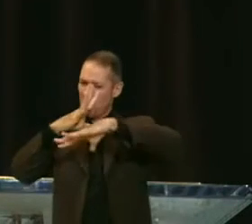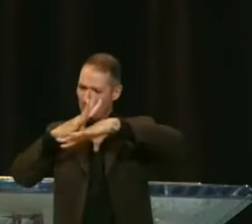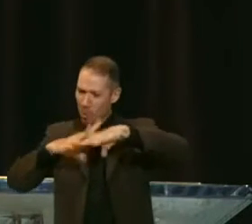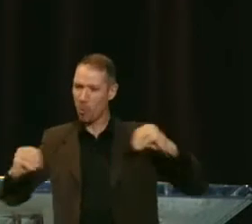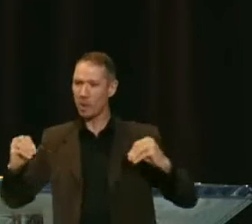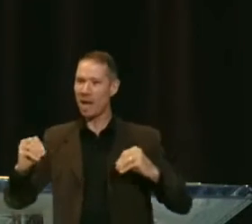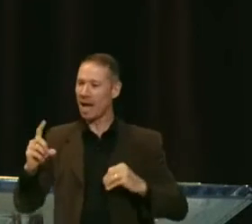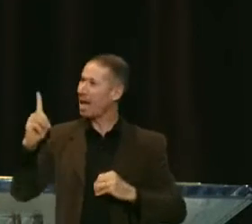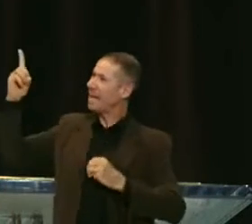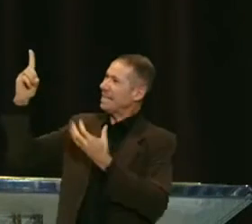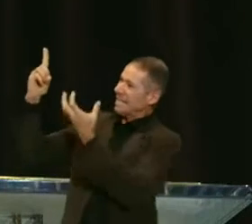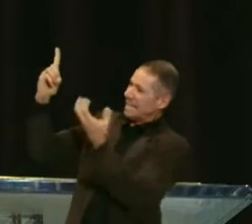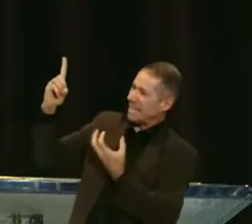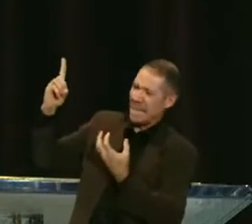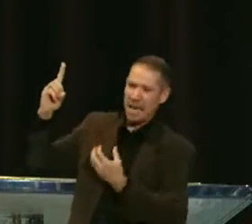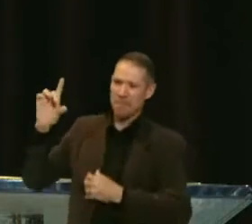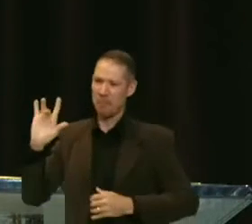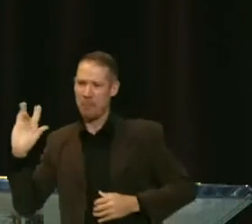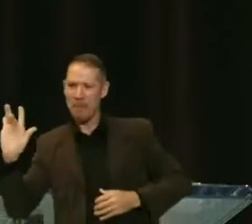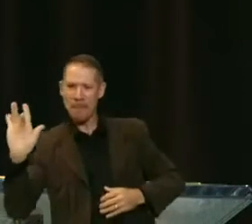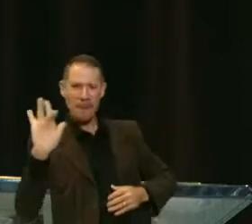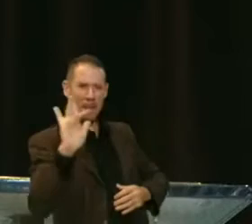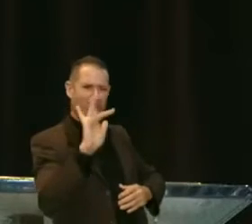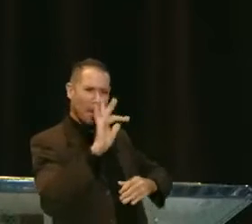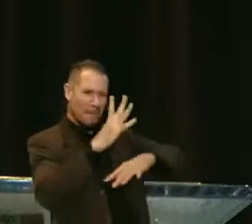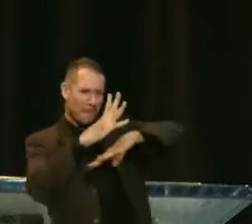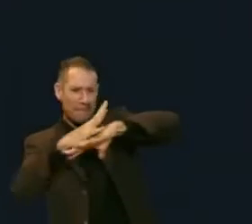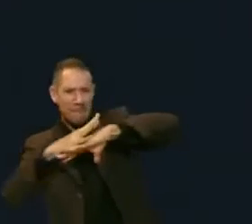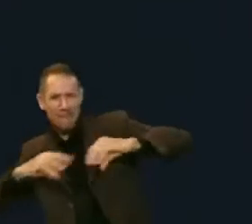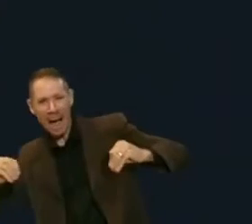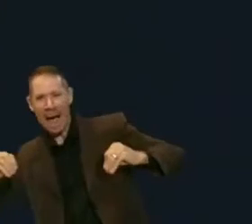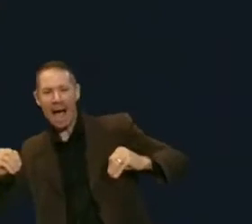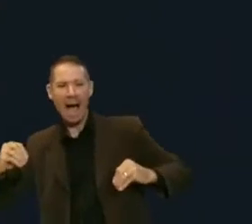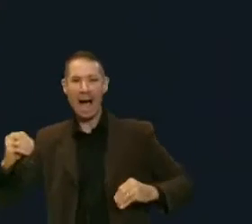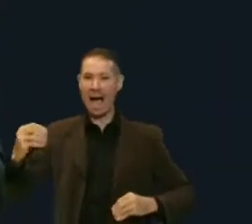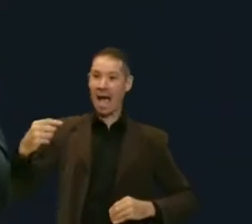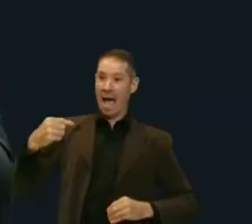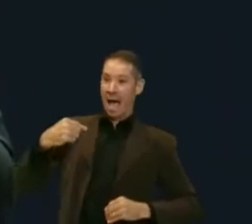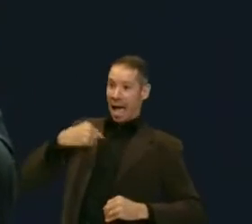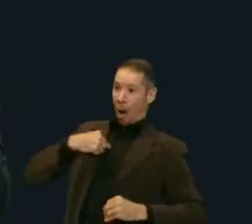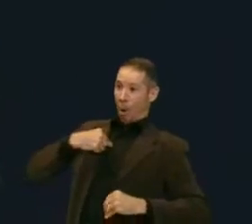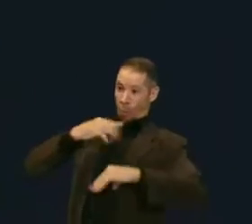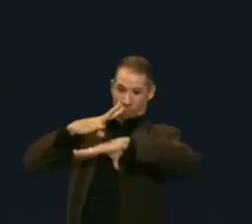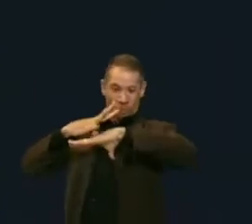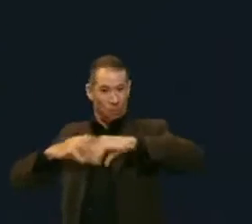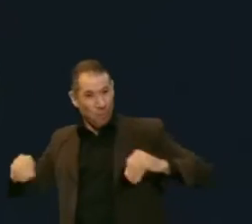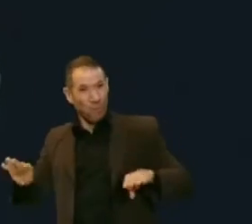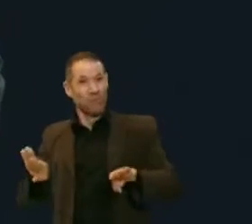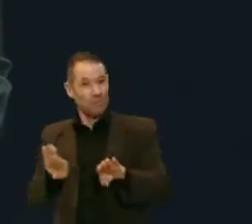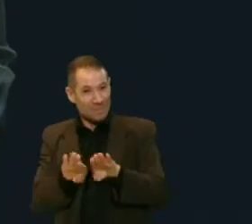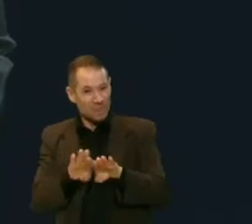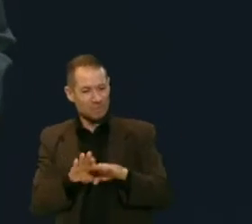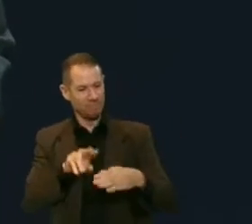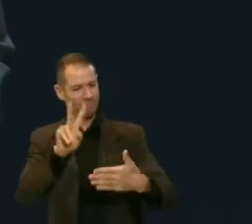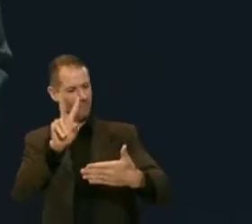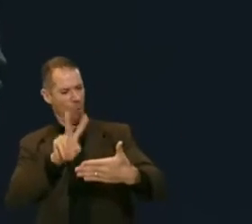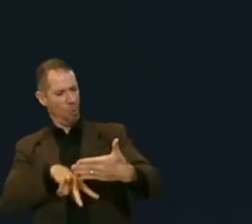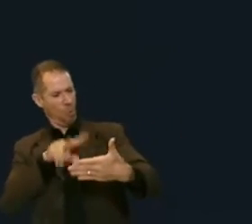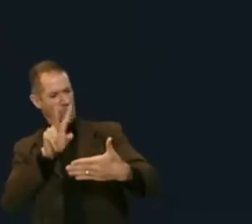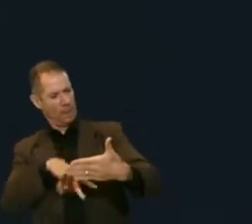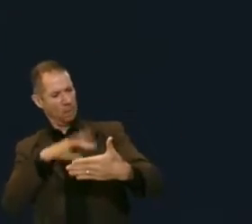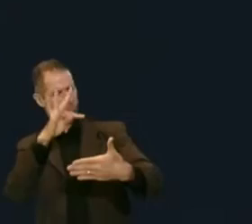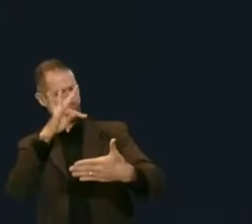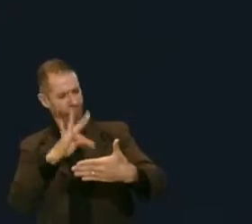Deus quer curar você. Deus quer me curar. E quando eu li esse